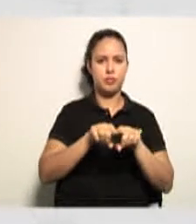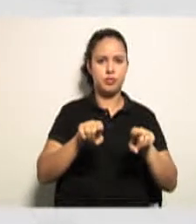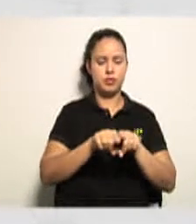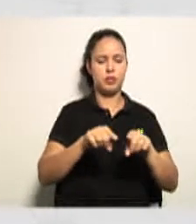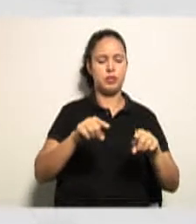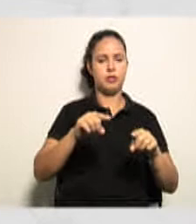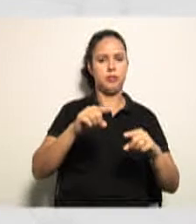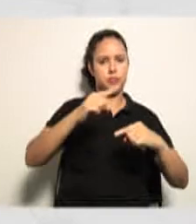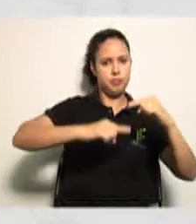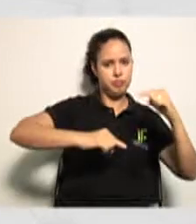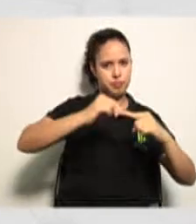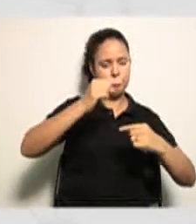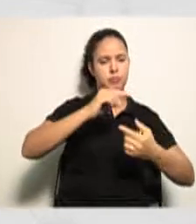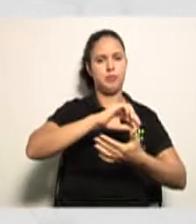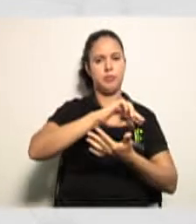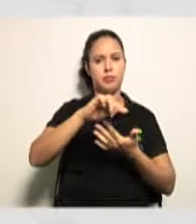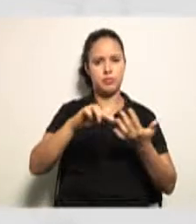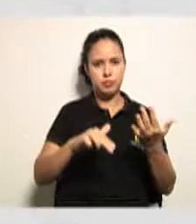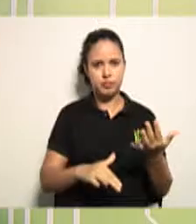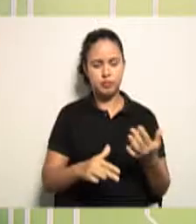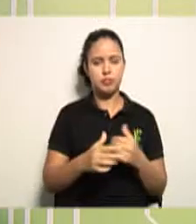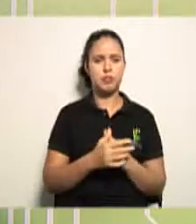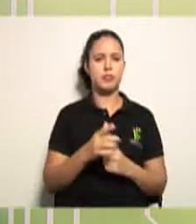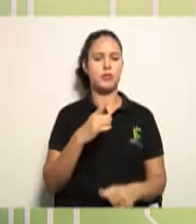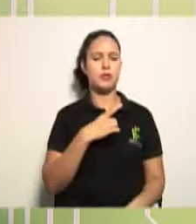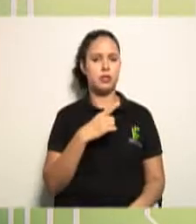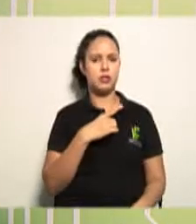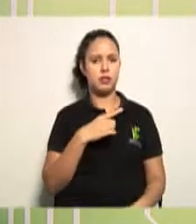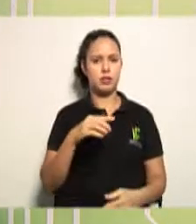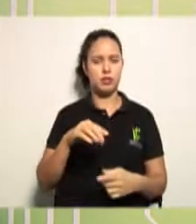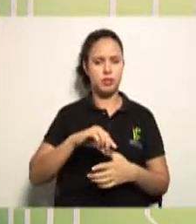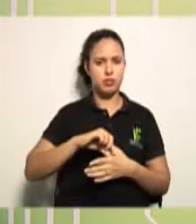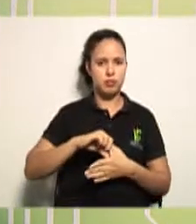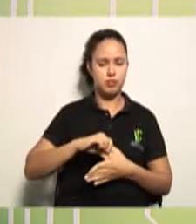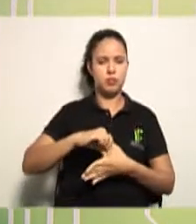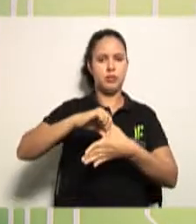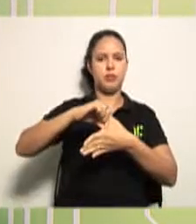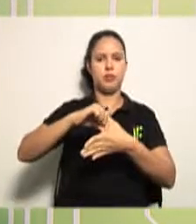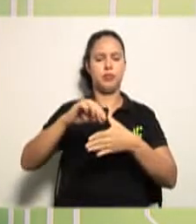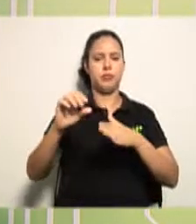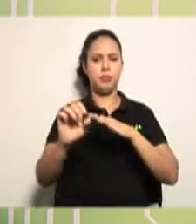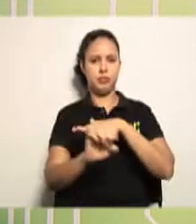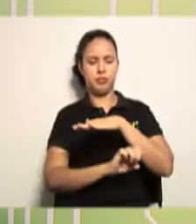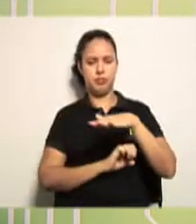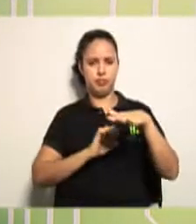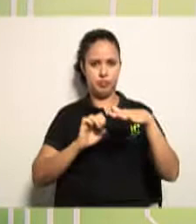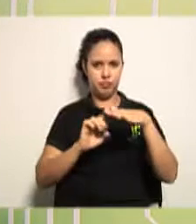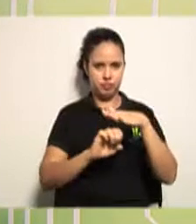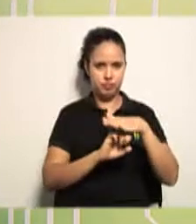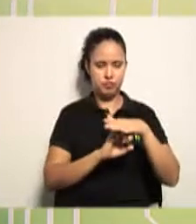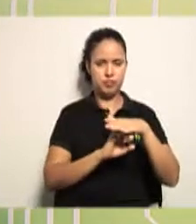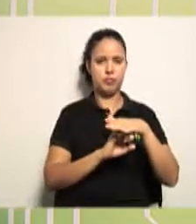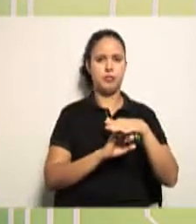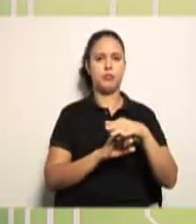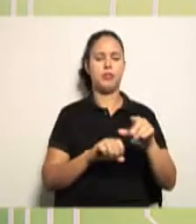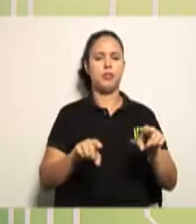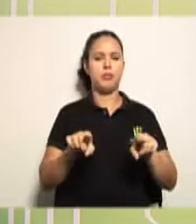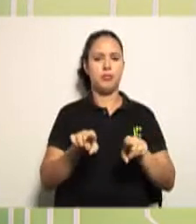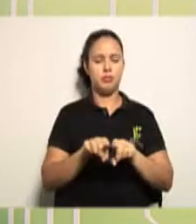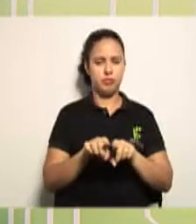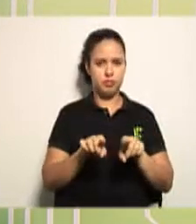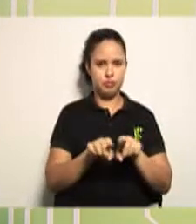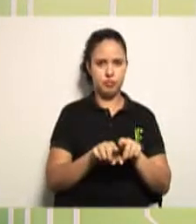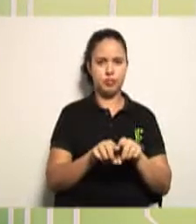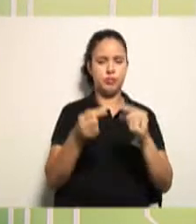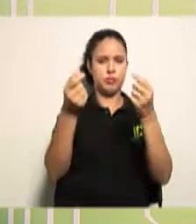de produção, dessa questão de ter o líder da empresa lá, da questão, nós vamos falar mais nas outras aulas sobre